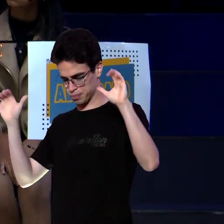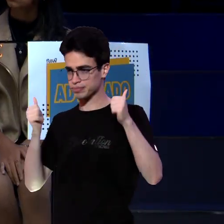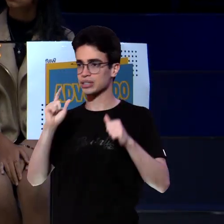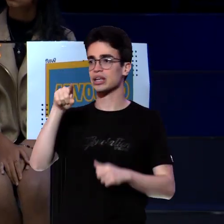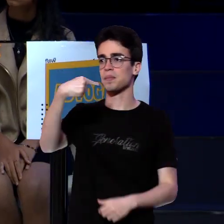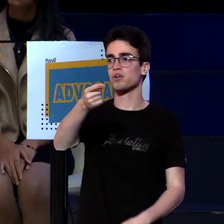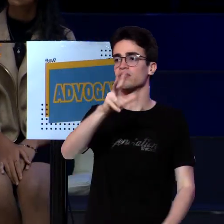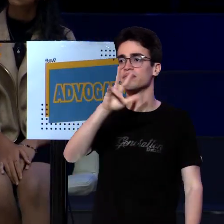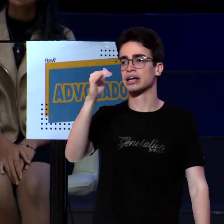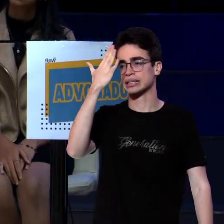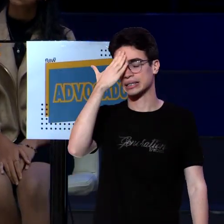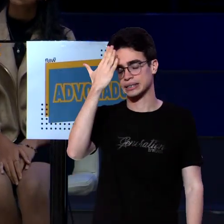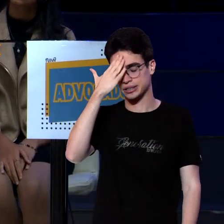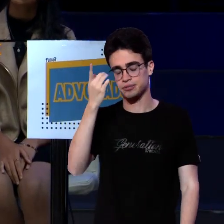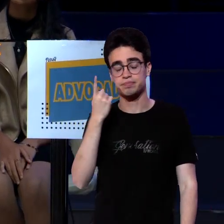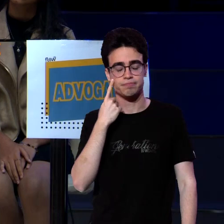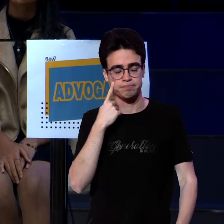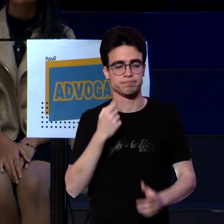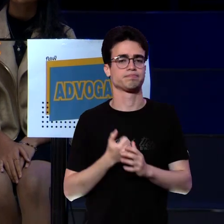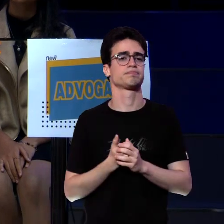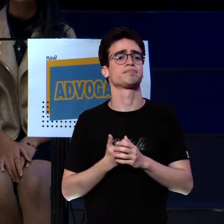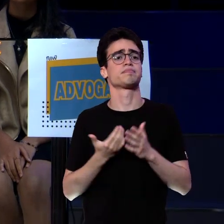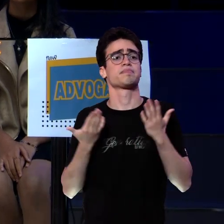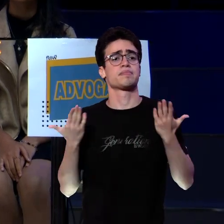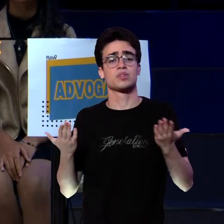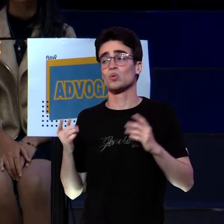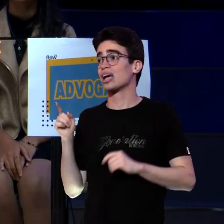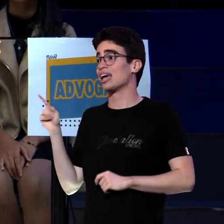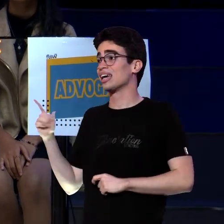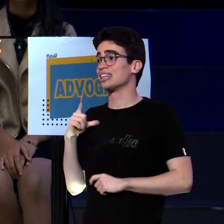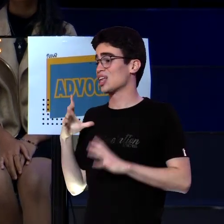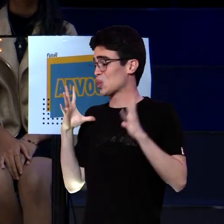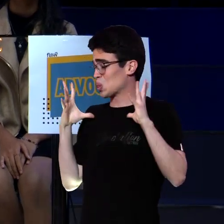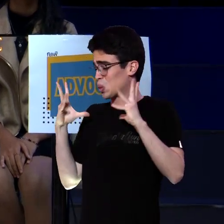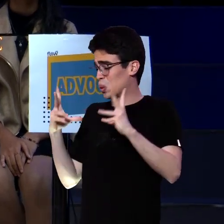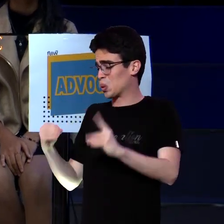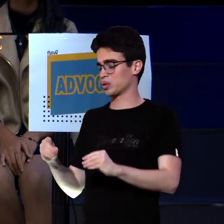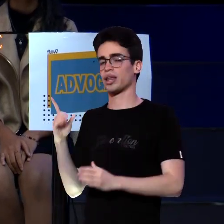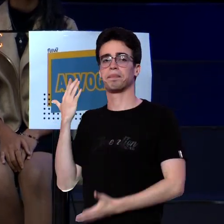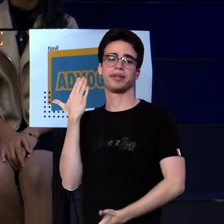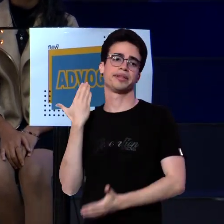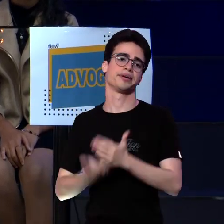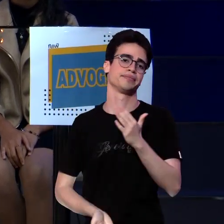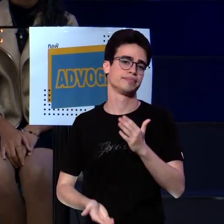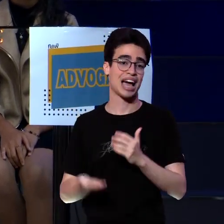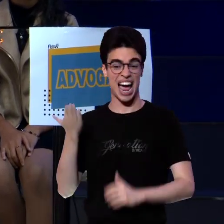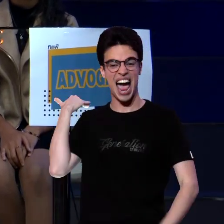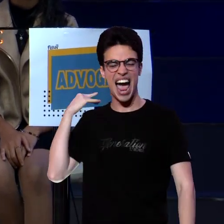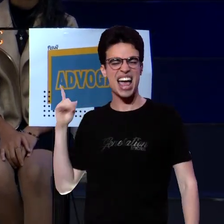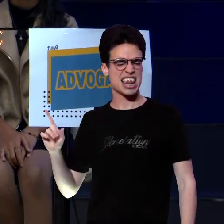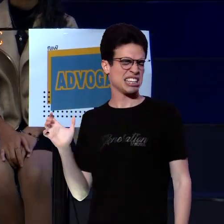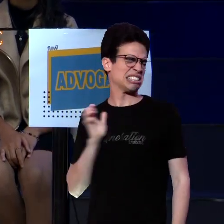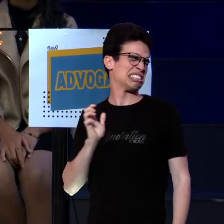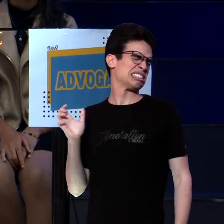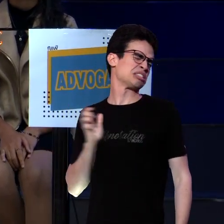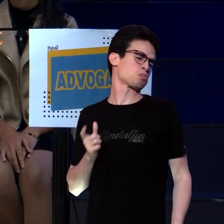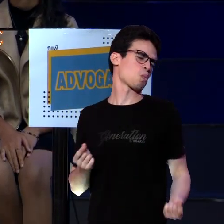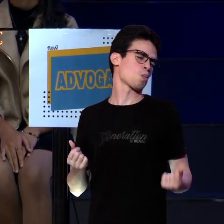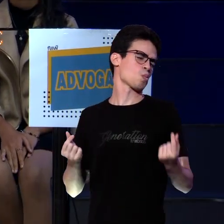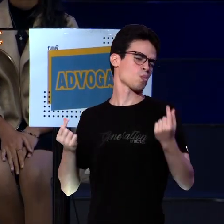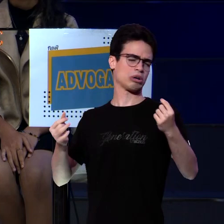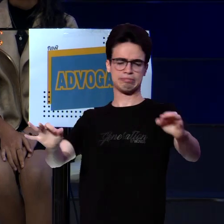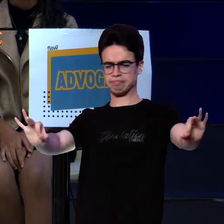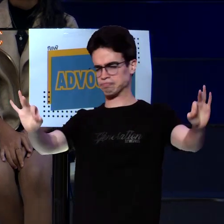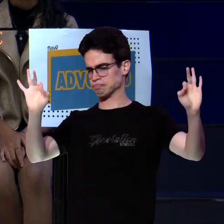tá? Mas enfim, e ele perdeu tudo. Ele era rico, estava com tudo